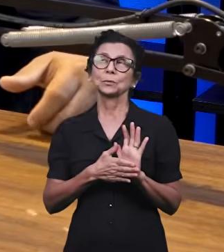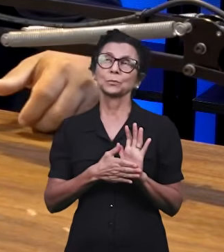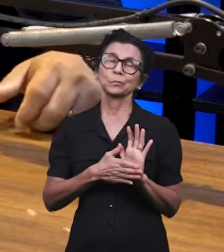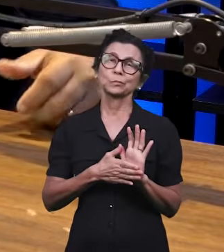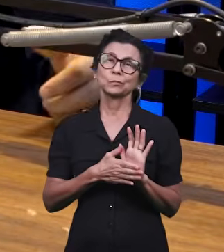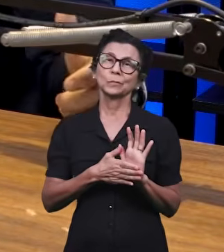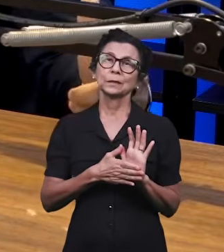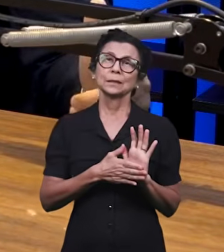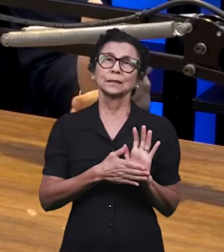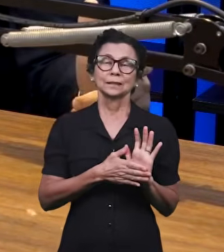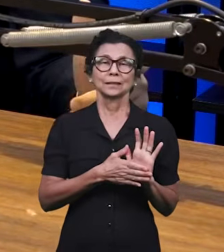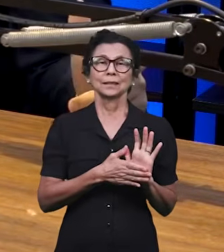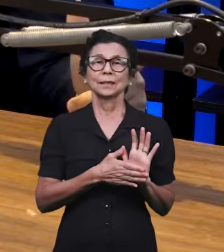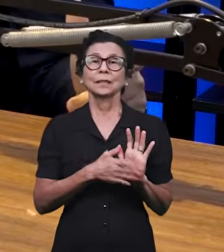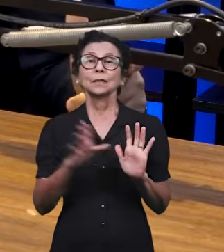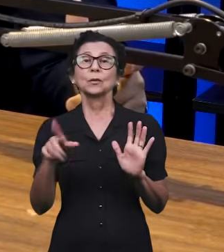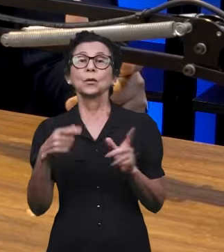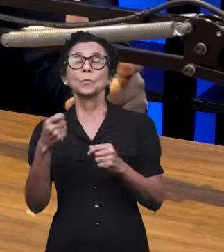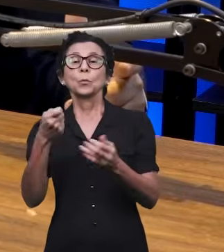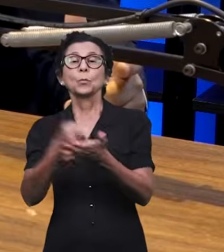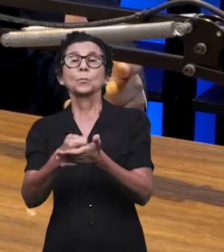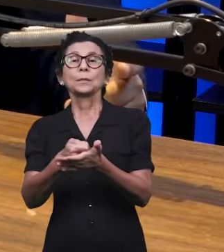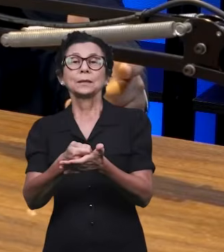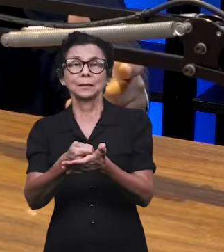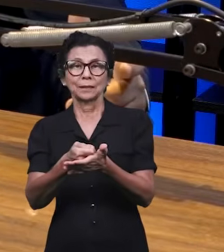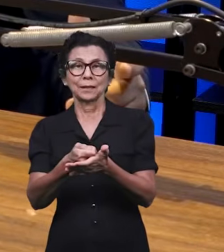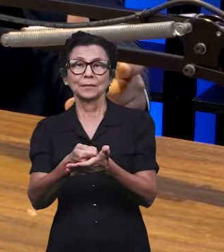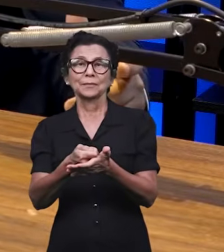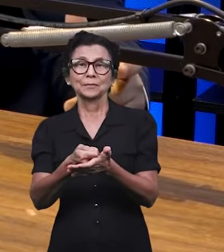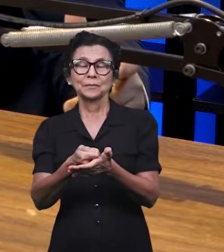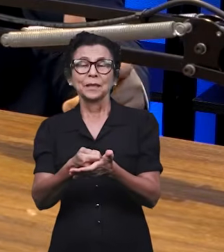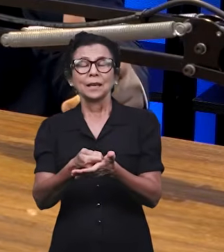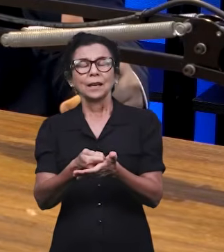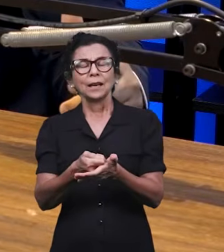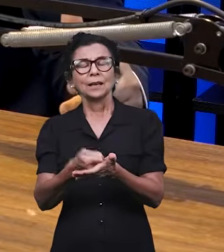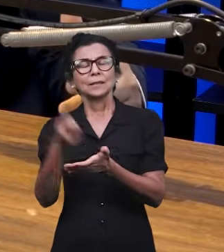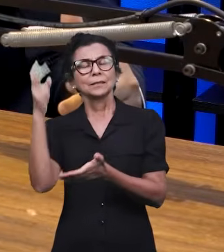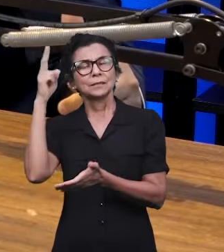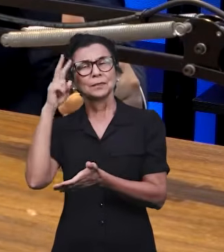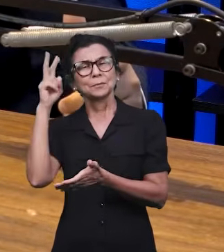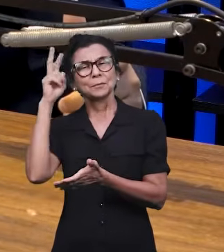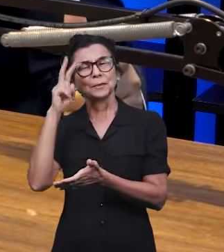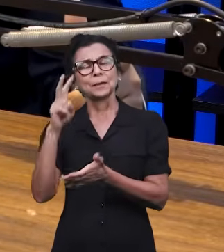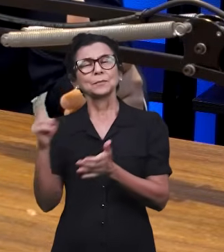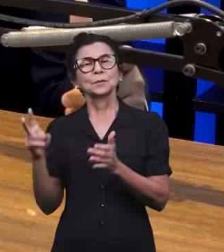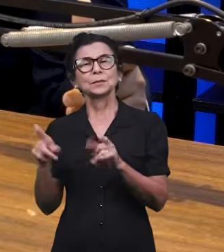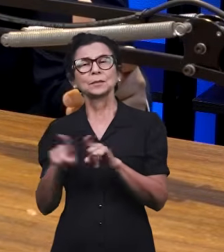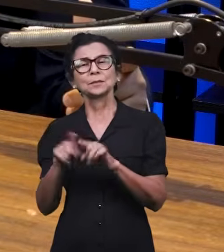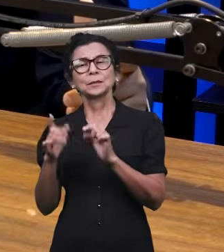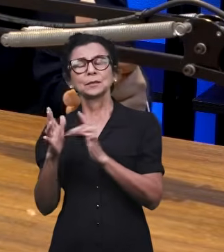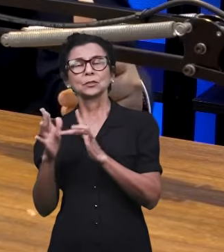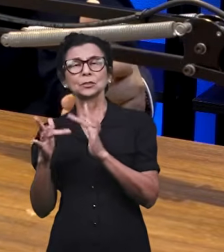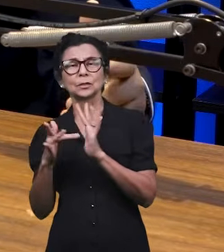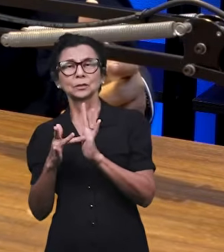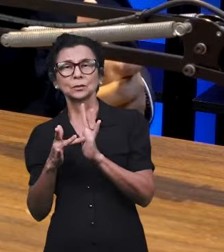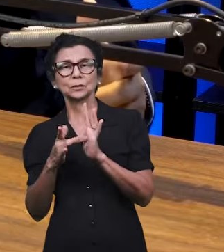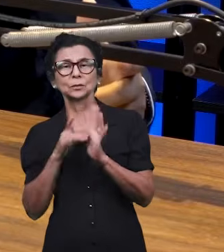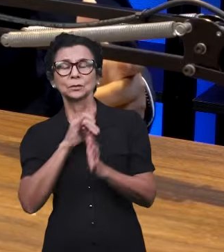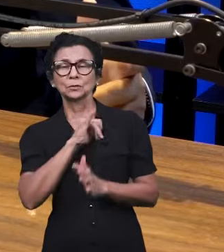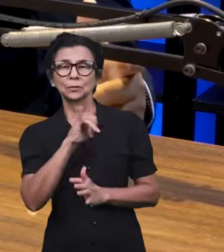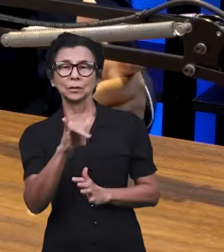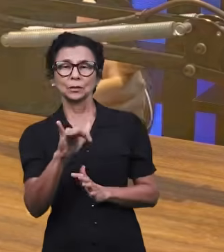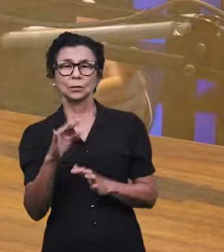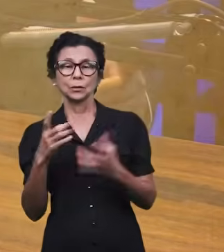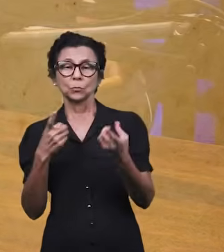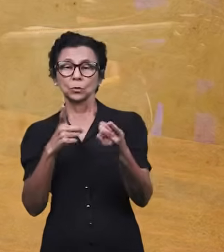da execução, né? E nós lembramos aqui das palavras de Jesus para os seus discípulos,